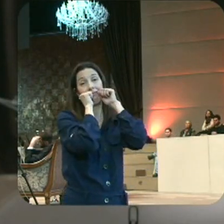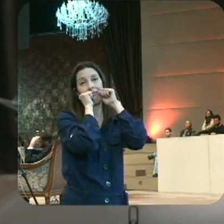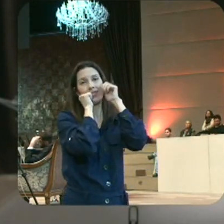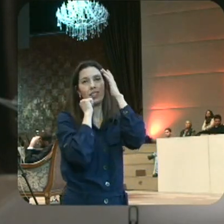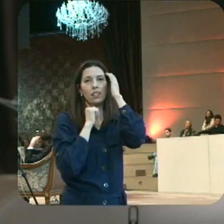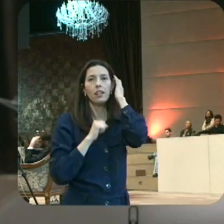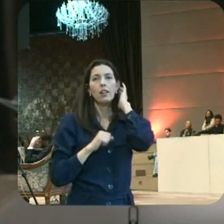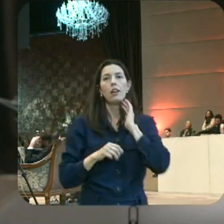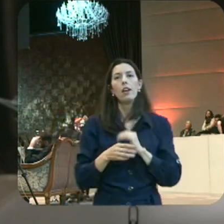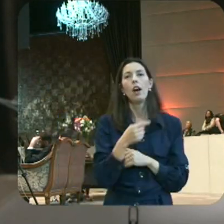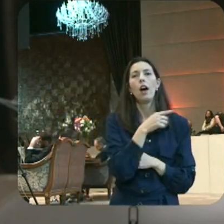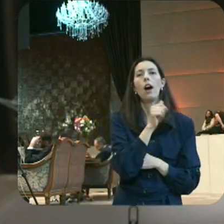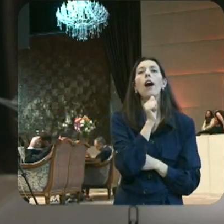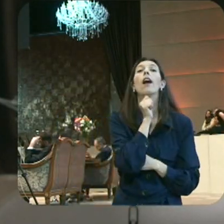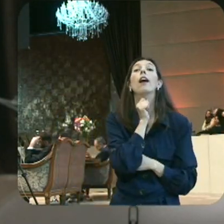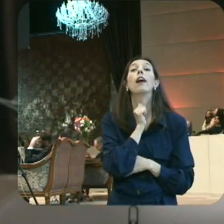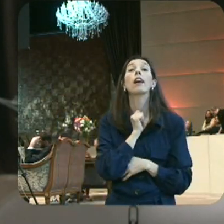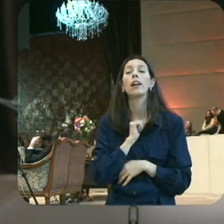nada daquilo,